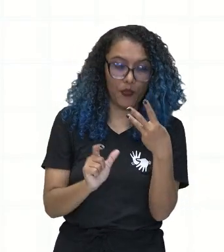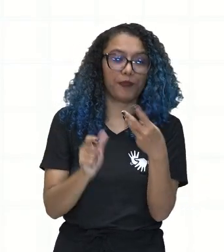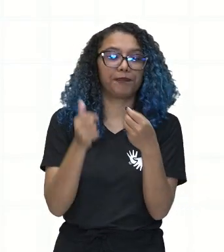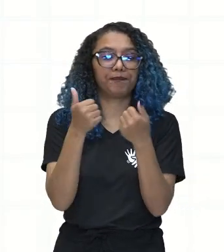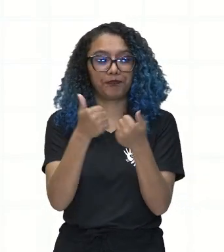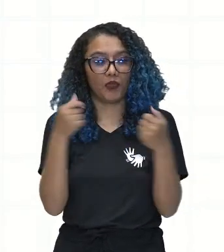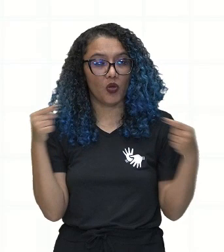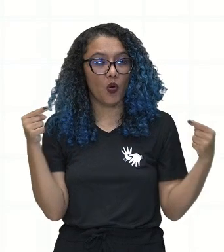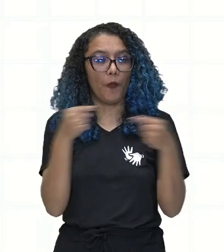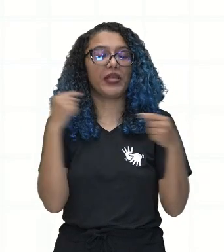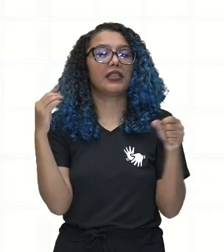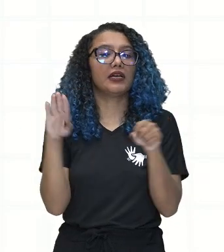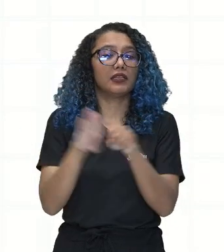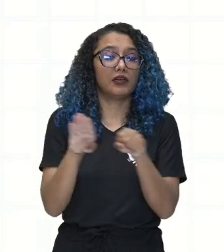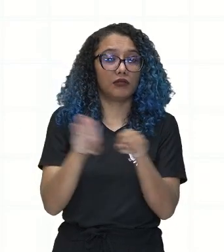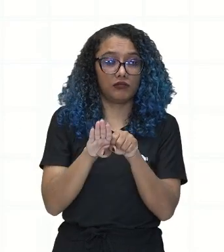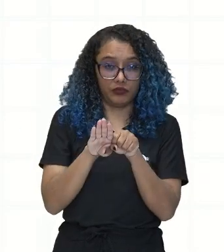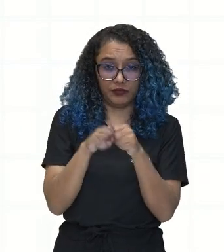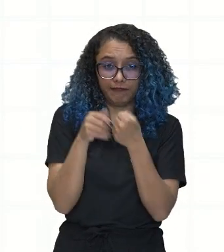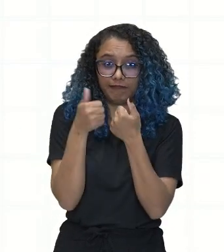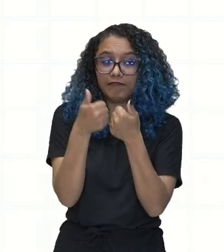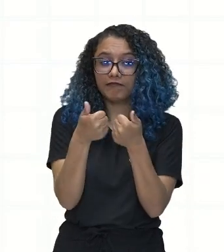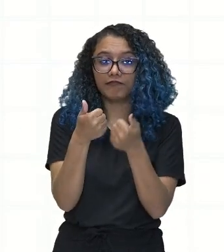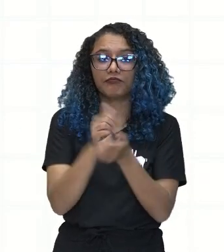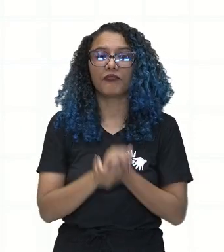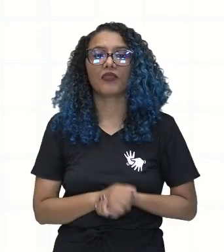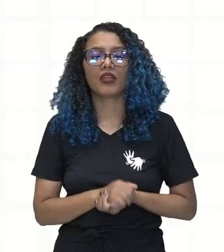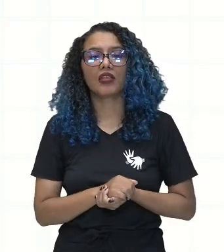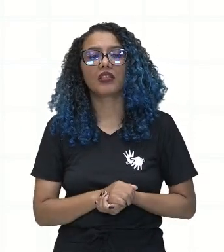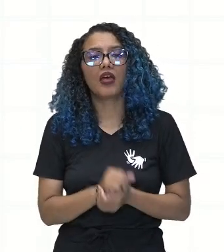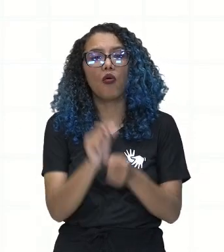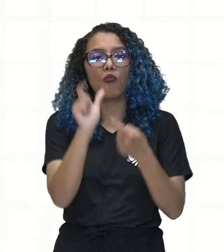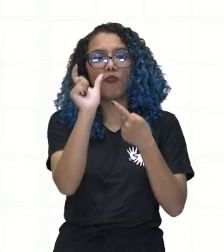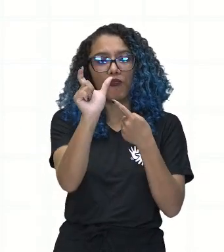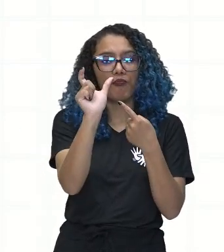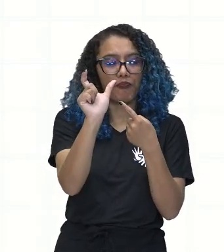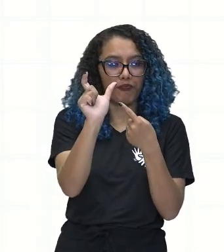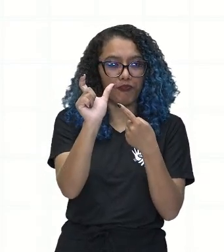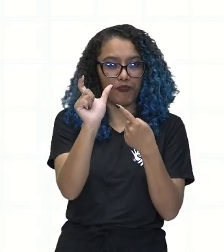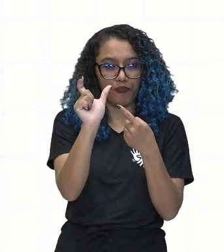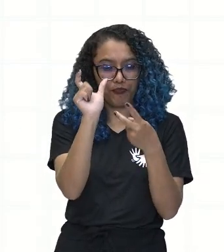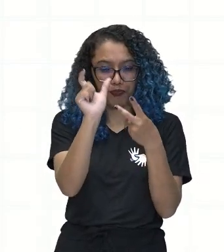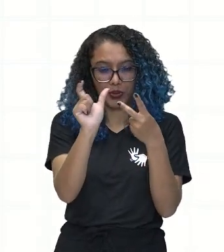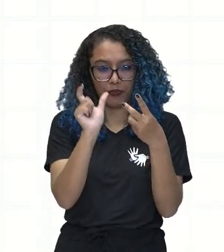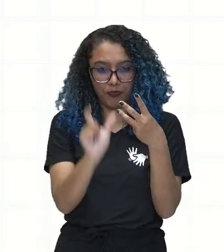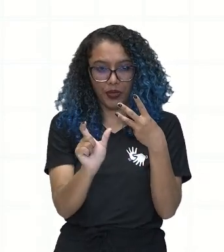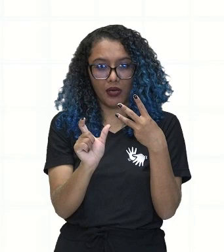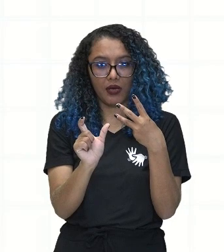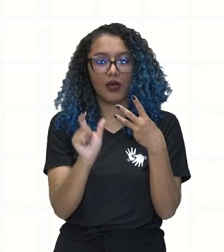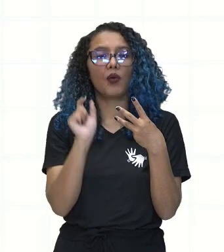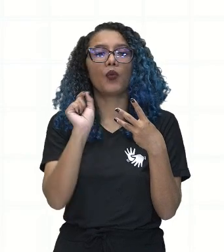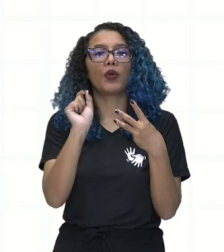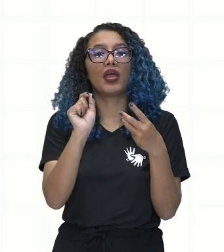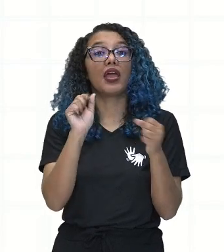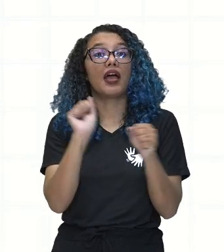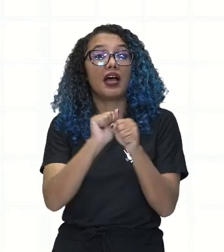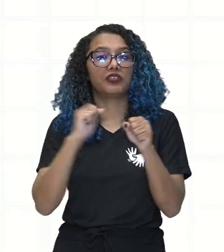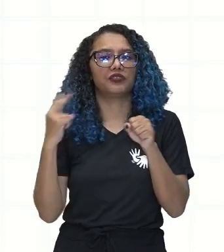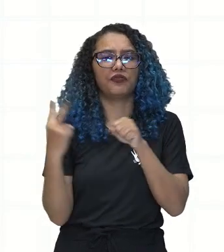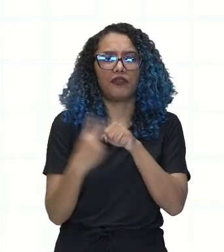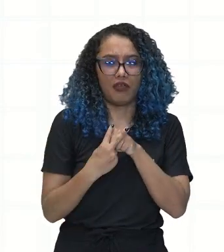nome, ou seja, a concordância com o substantivo. Então a palavra menos, pseudo e alerta são advérbios.